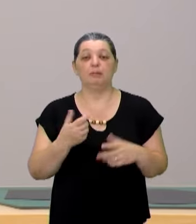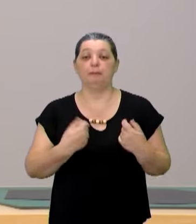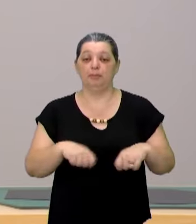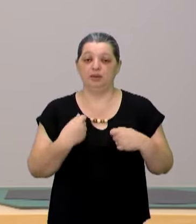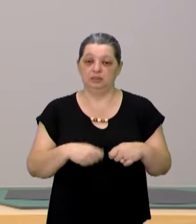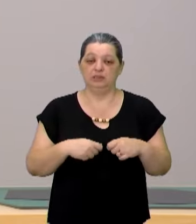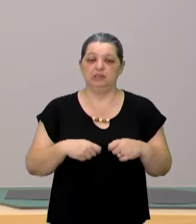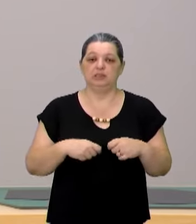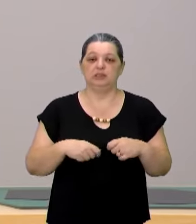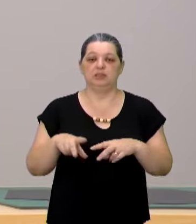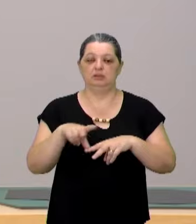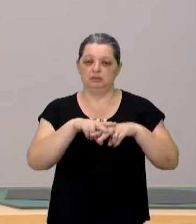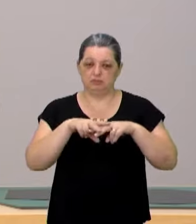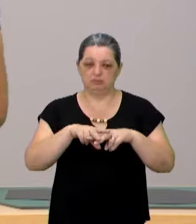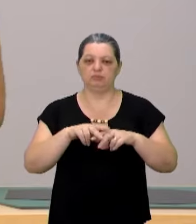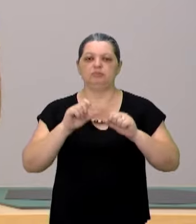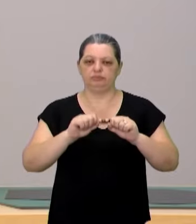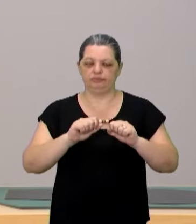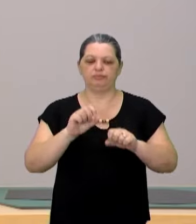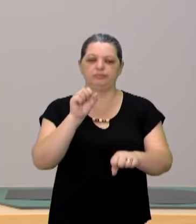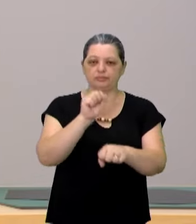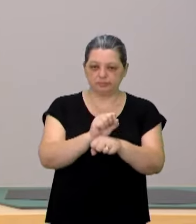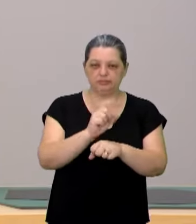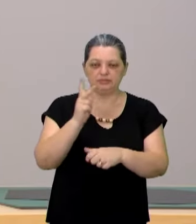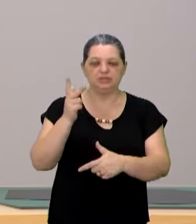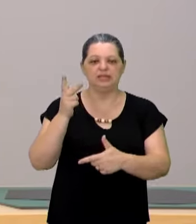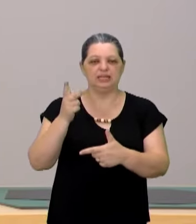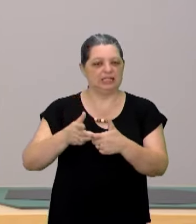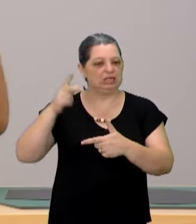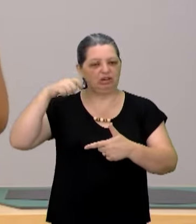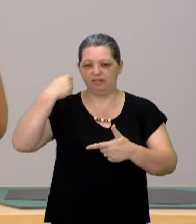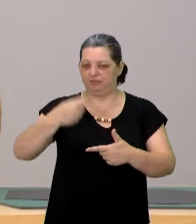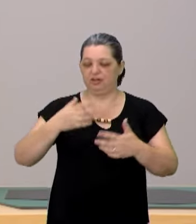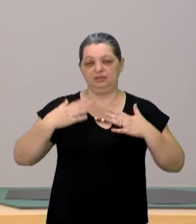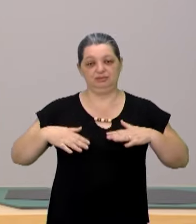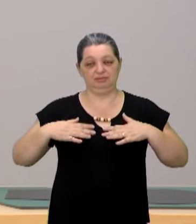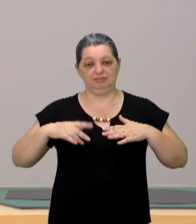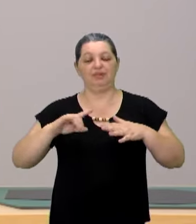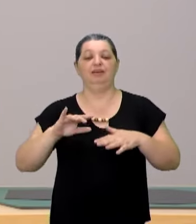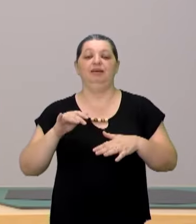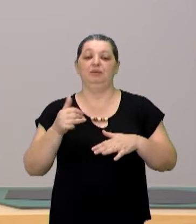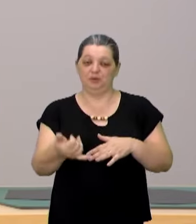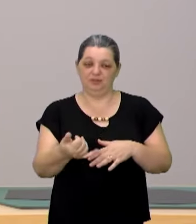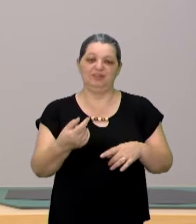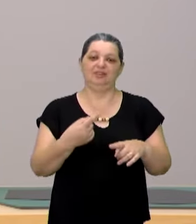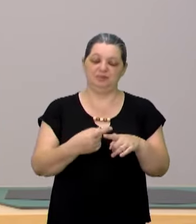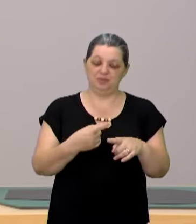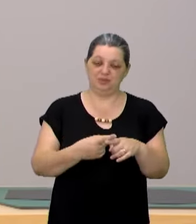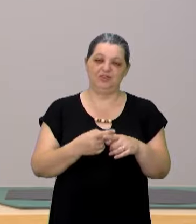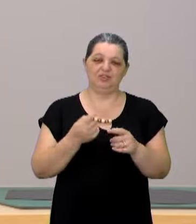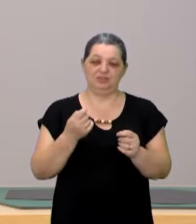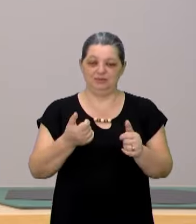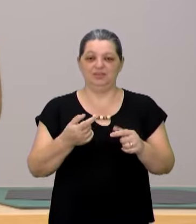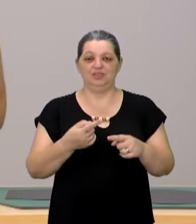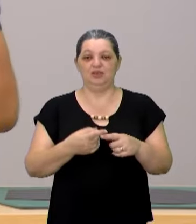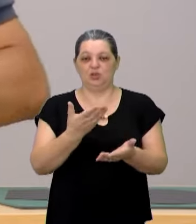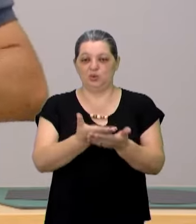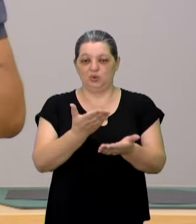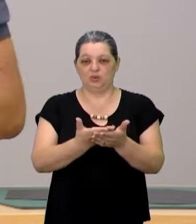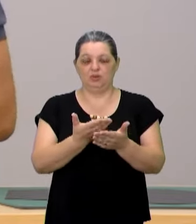precisar rever alguma coisa, você pode dar um pause, é gravado, é tranquilo. É a vantagem de estudar online, né? Então você pode dar um pausezinho